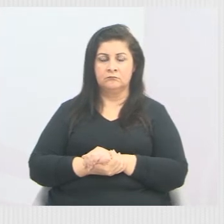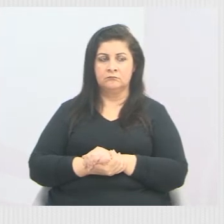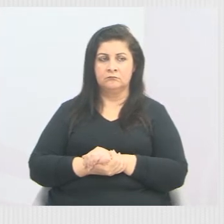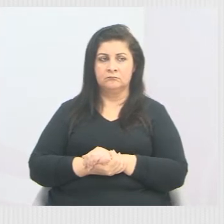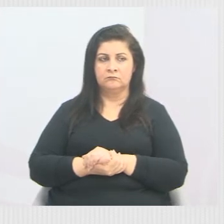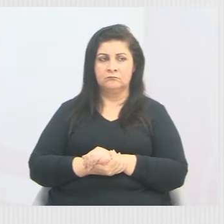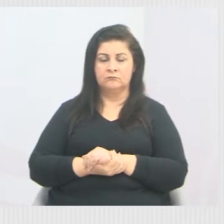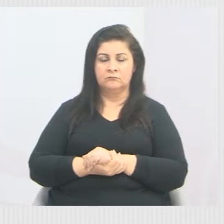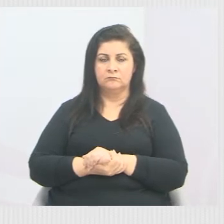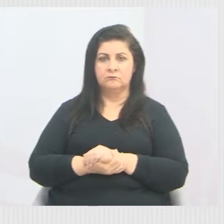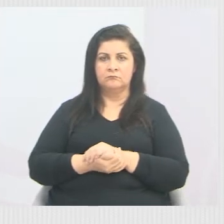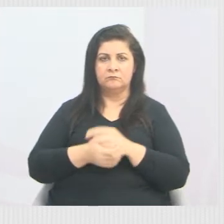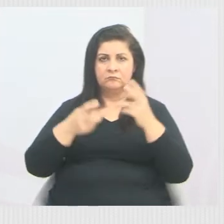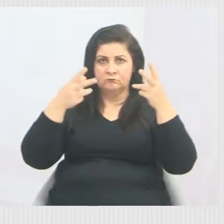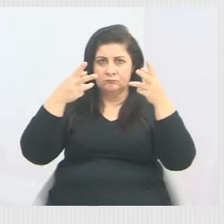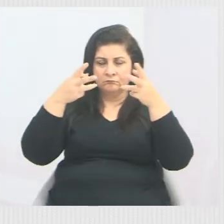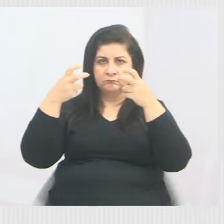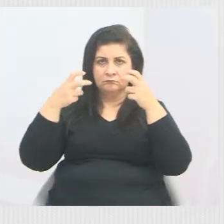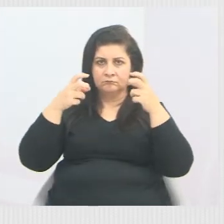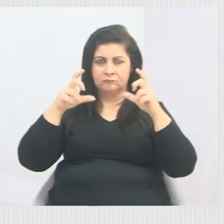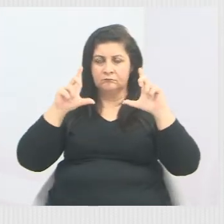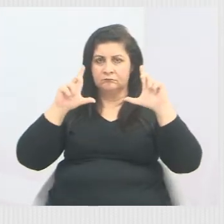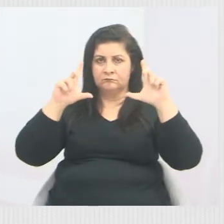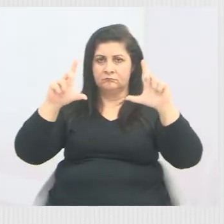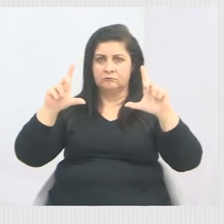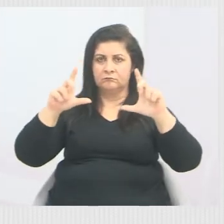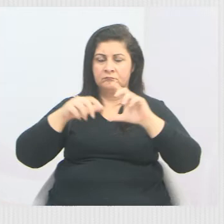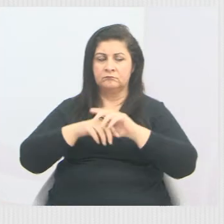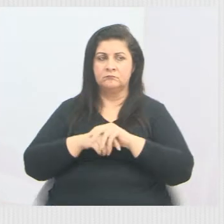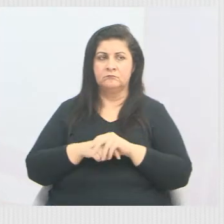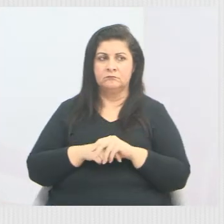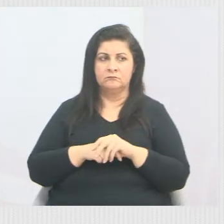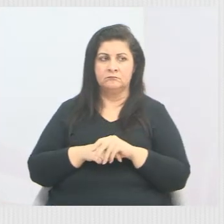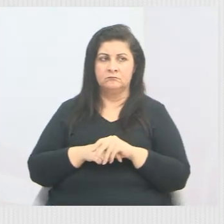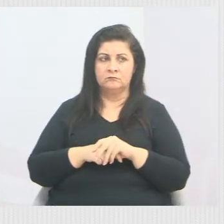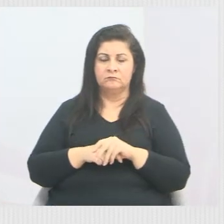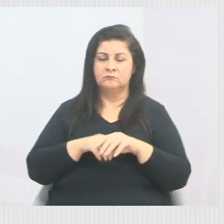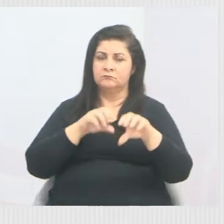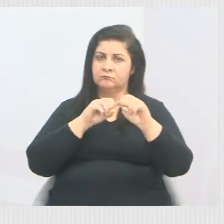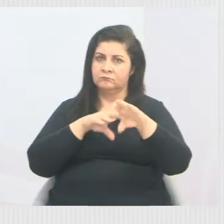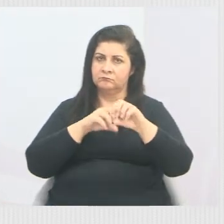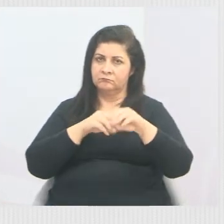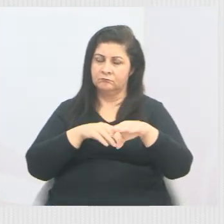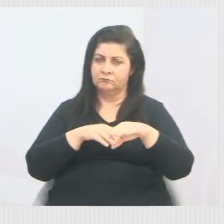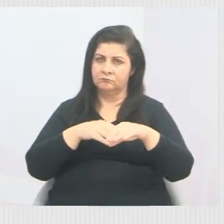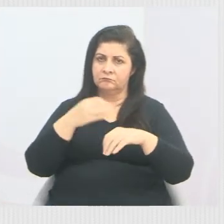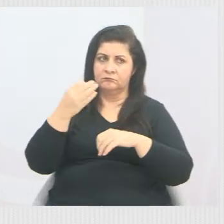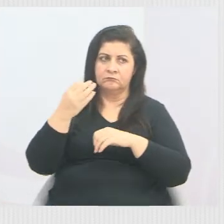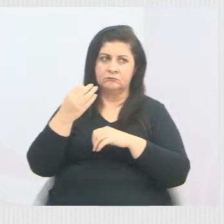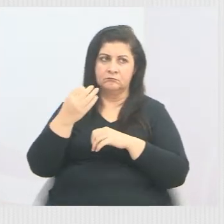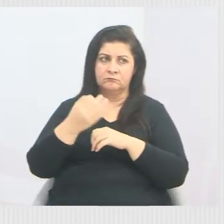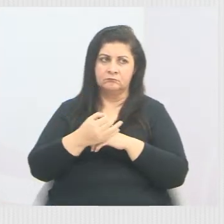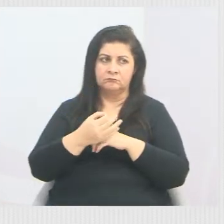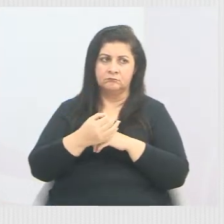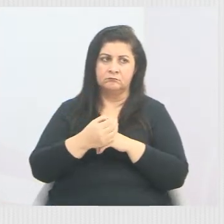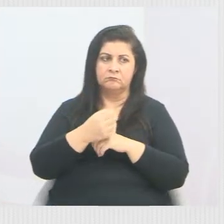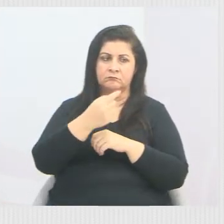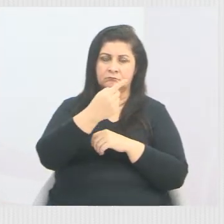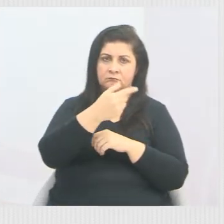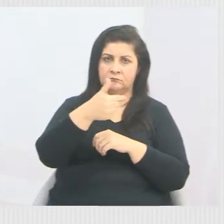Então aqui, olhando o quadro, né, os dois abertos, vocês estão vendo que na educação foi aplicado 17% e na